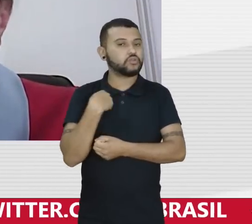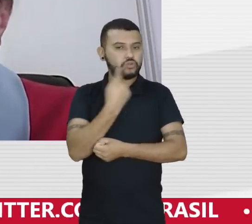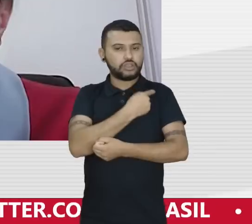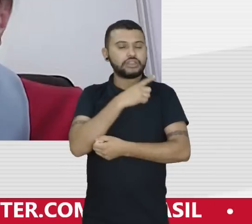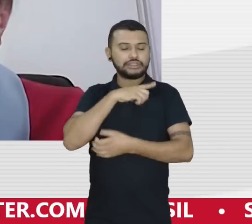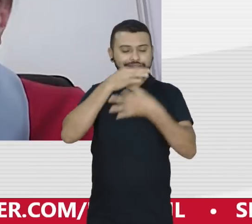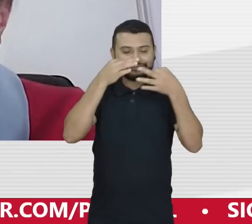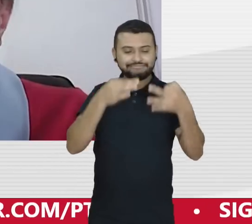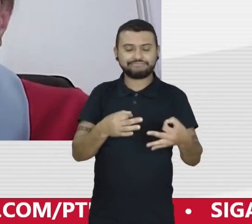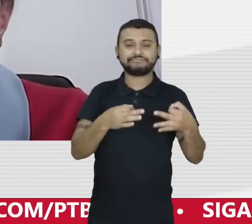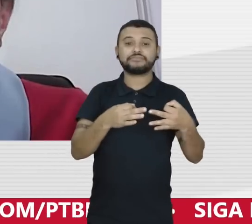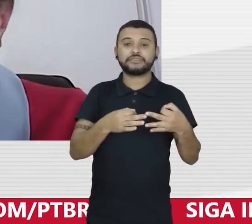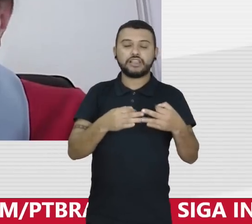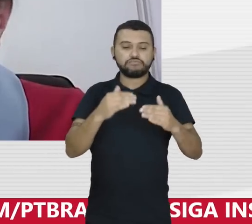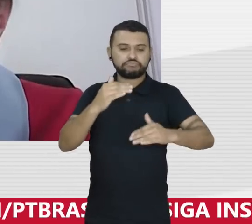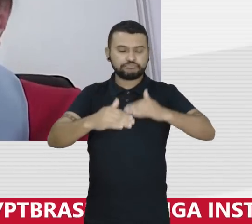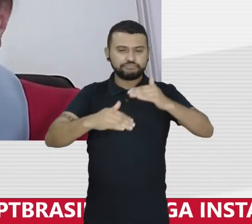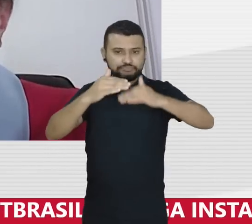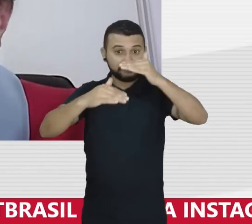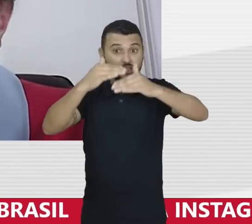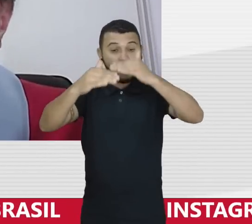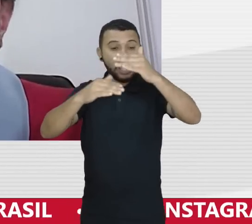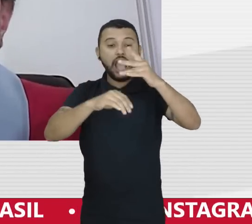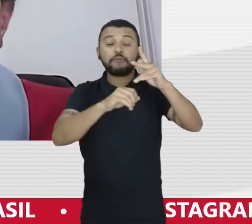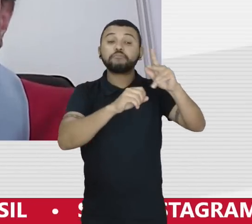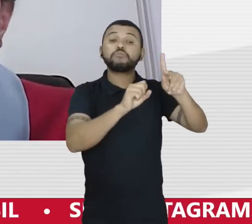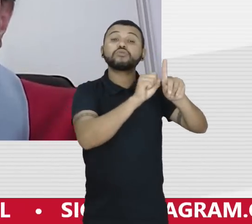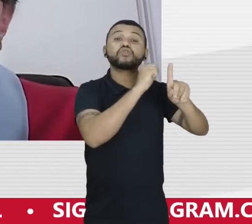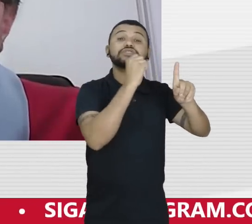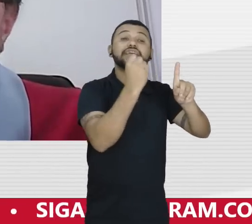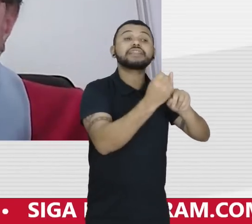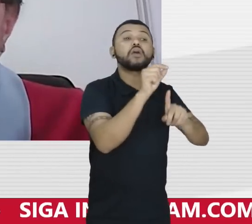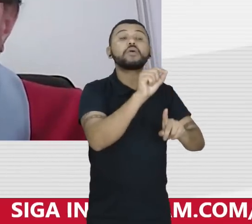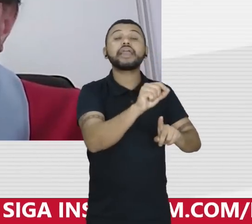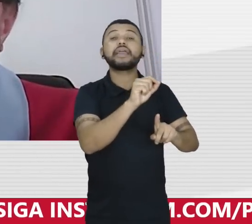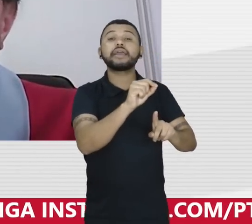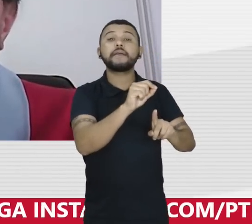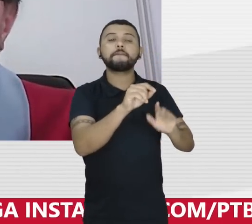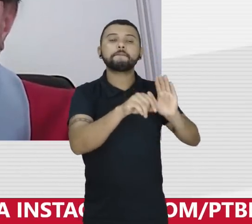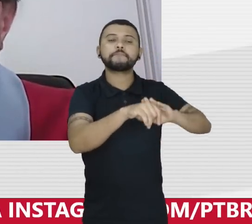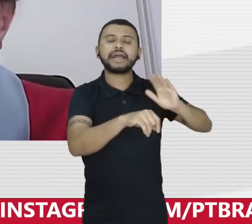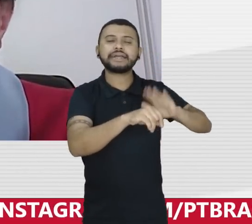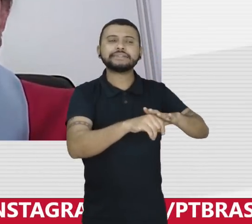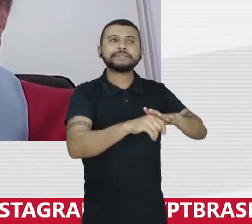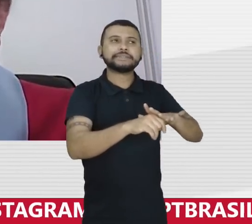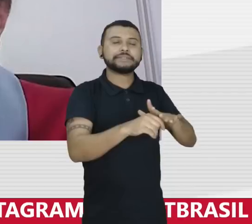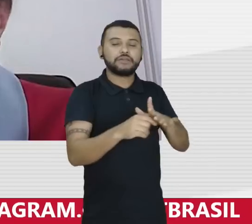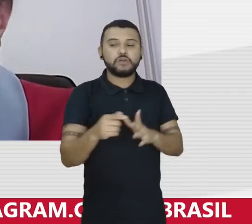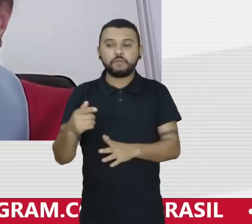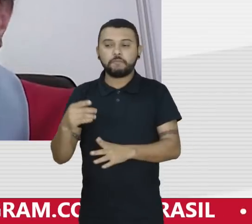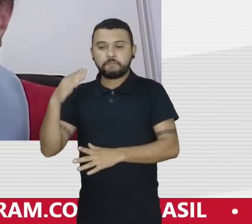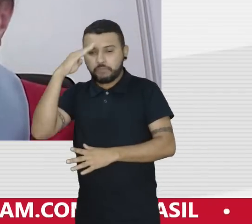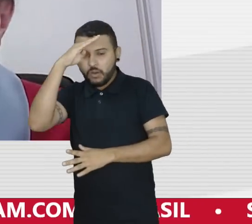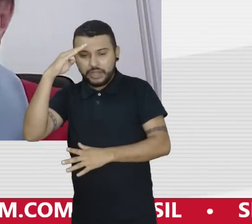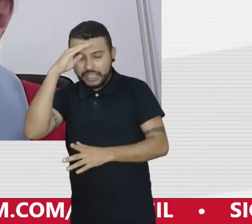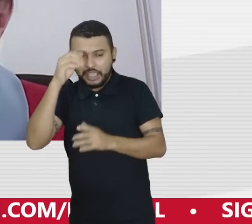certeza, cresceu na sociedade, através de uma persistente política de propaganda do